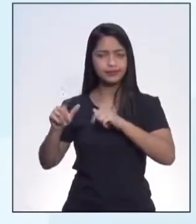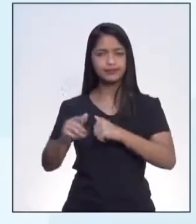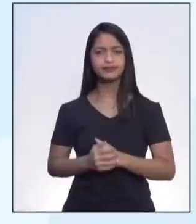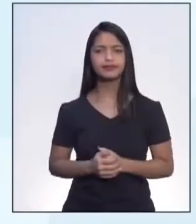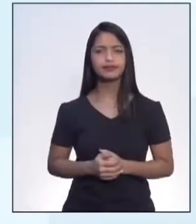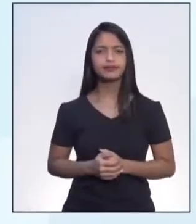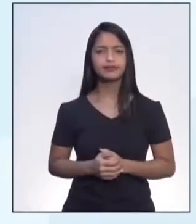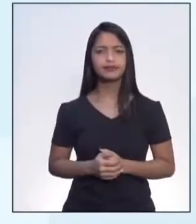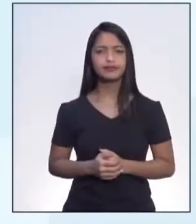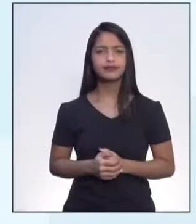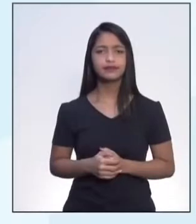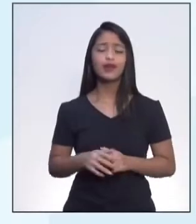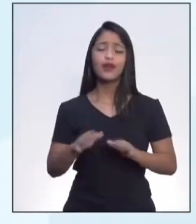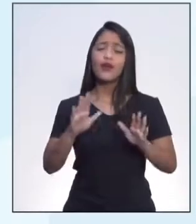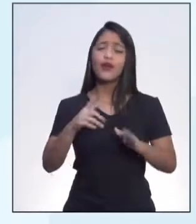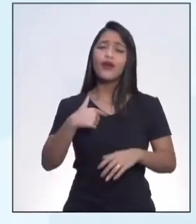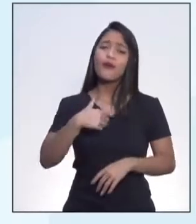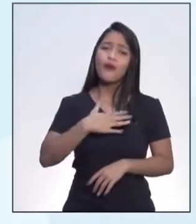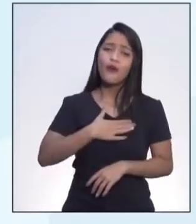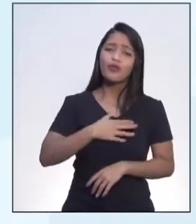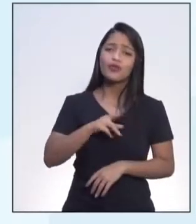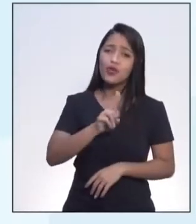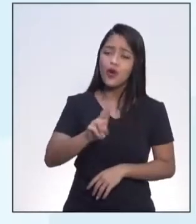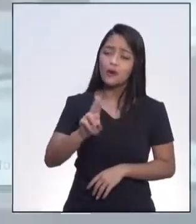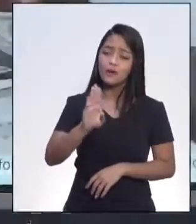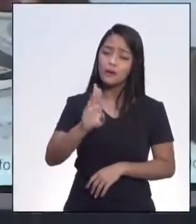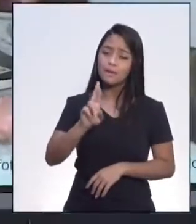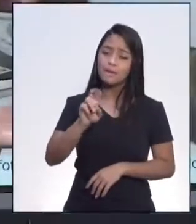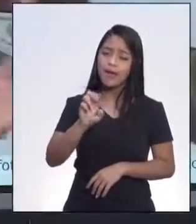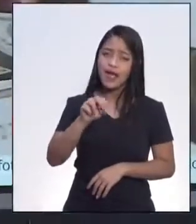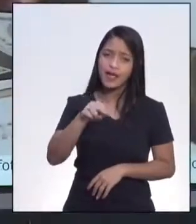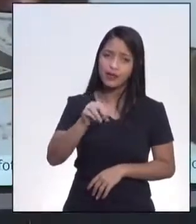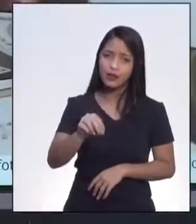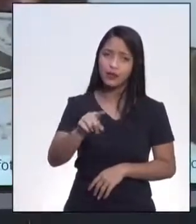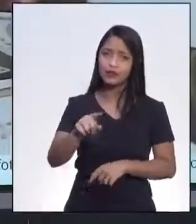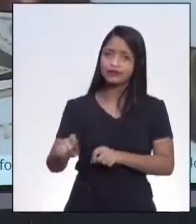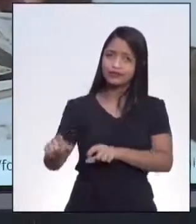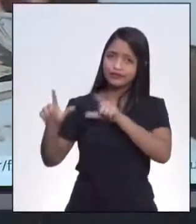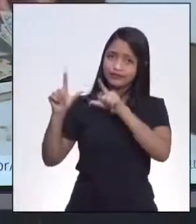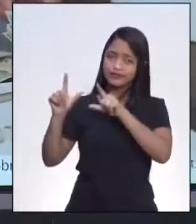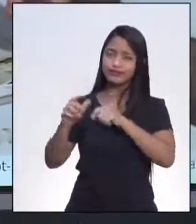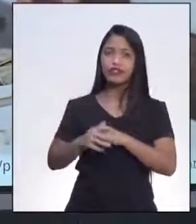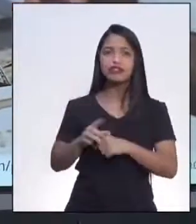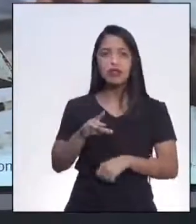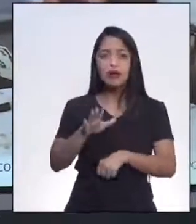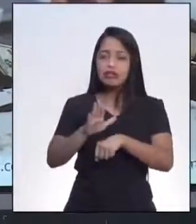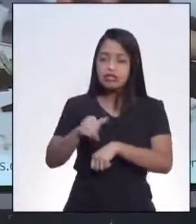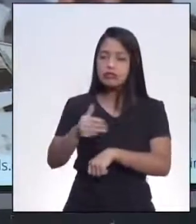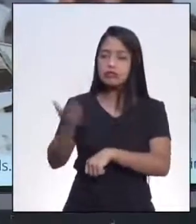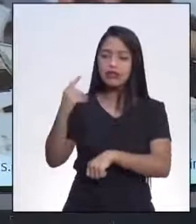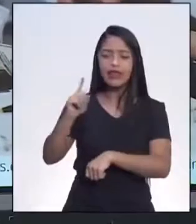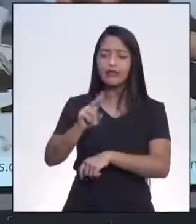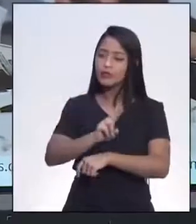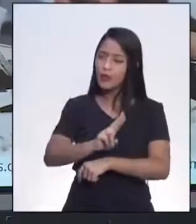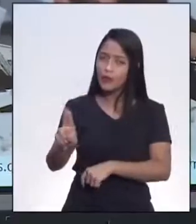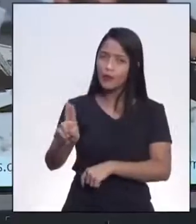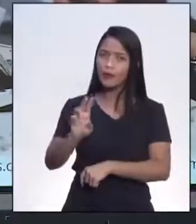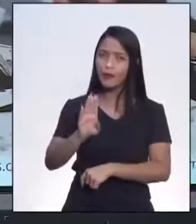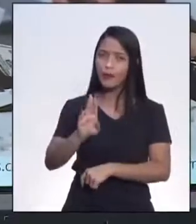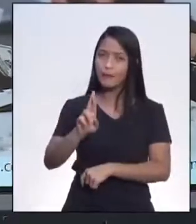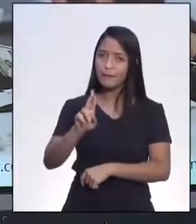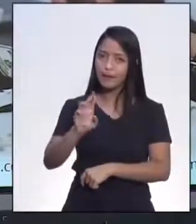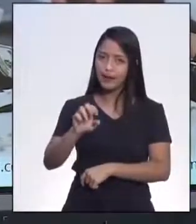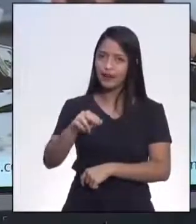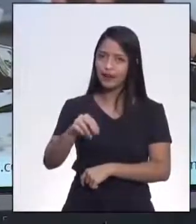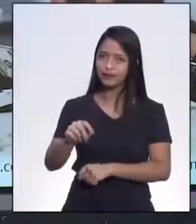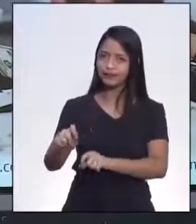eu gosto de trabalhar com nomes, né? Falar o nome do Breno, põe na tela, né? Fica chato. Então, aqui, olha. Mary has a lot of